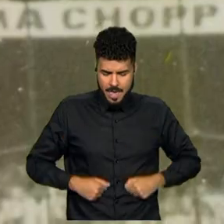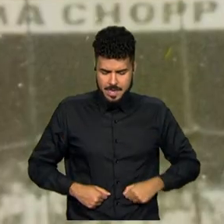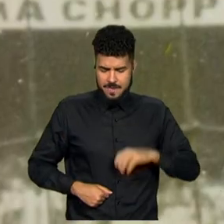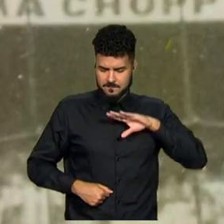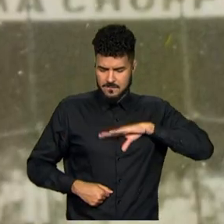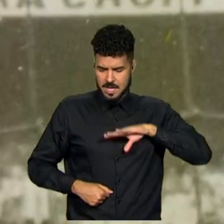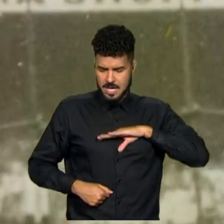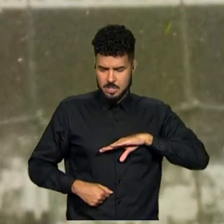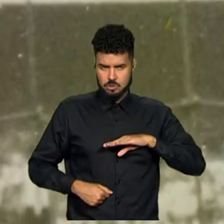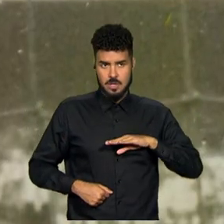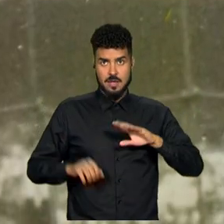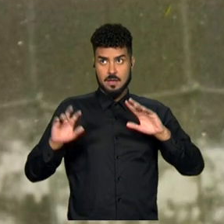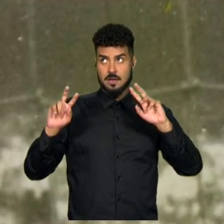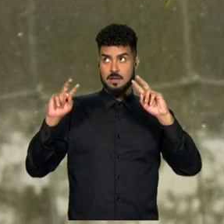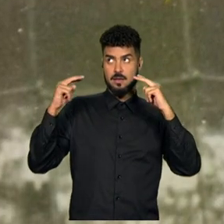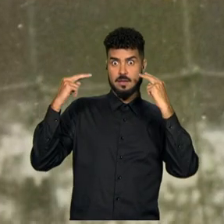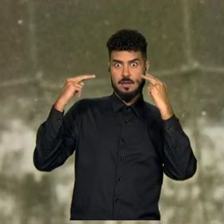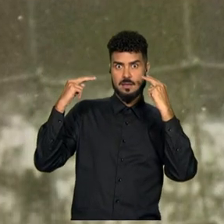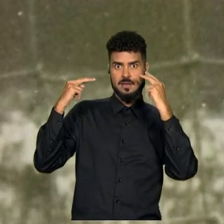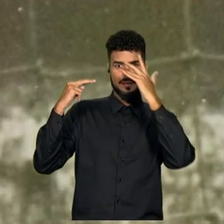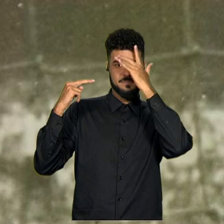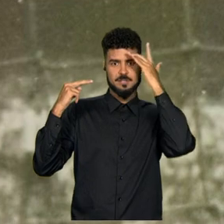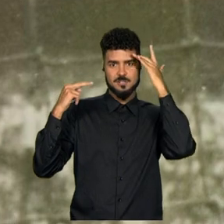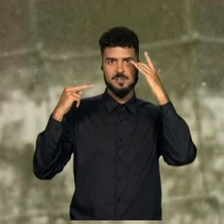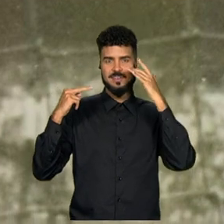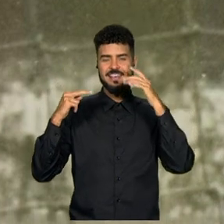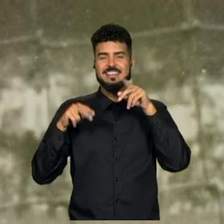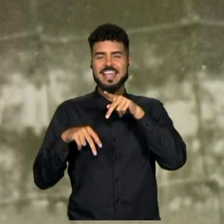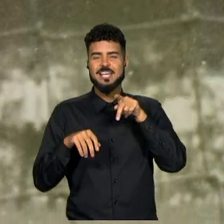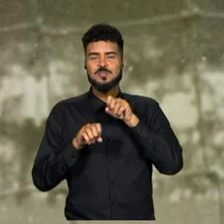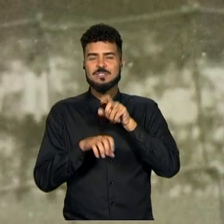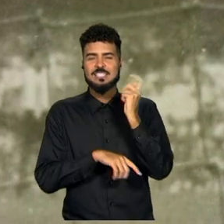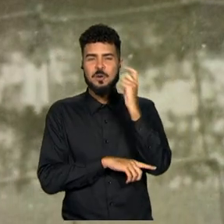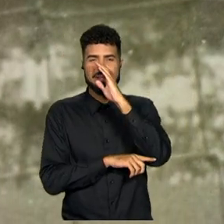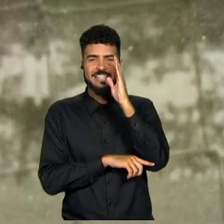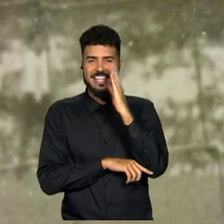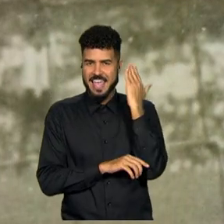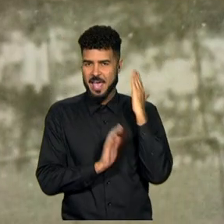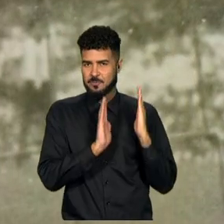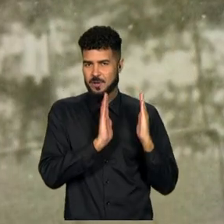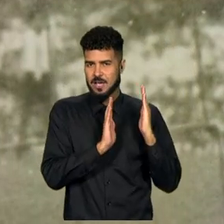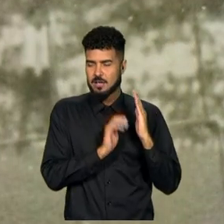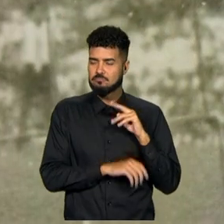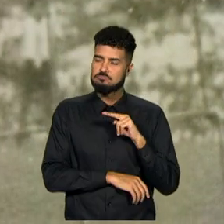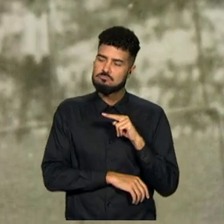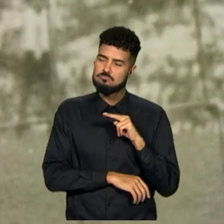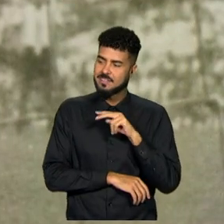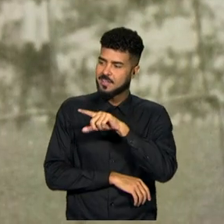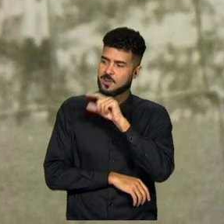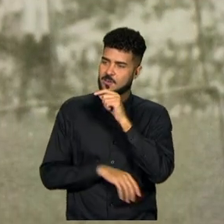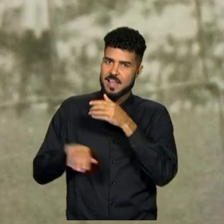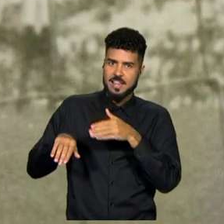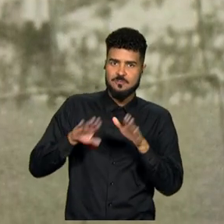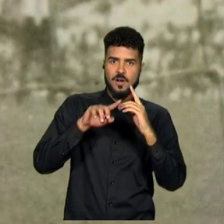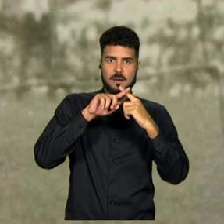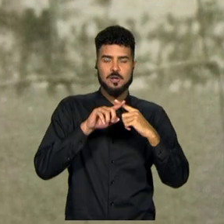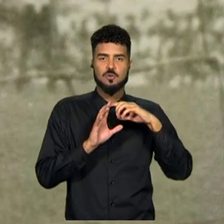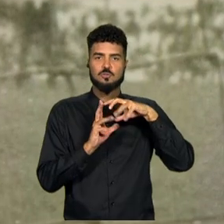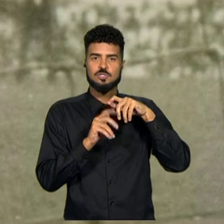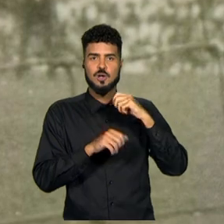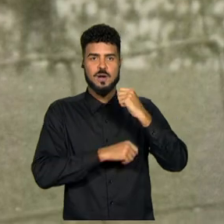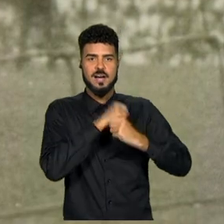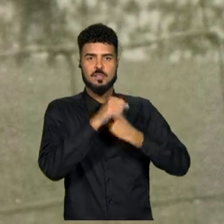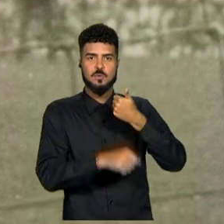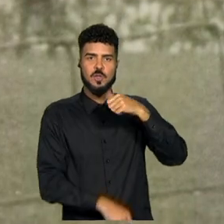Vasco, chamou a atenção do técnico da seleção brasileira à época, que depois acabaria levando ele para o Mundial do ano